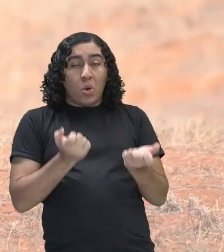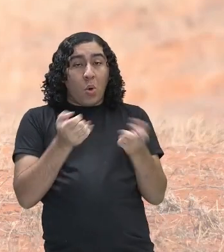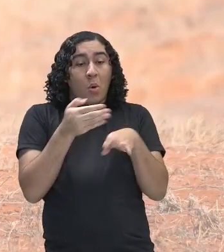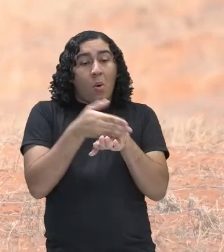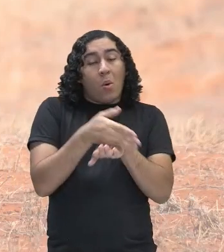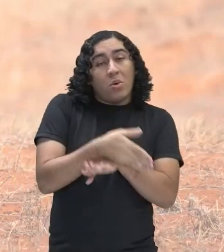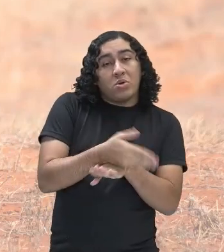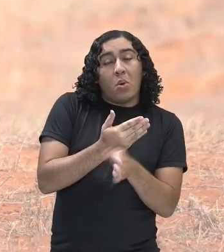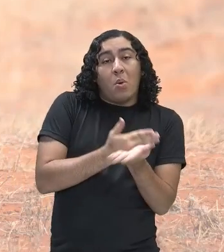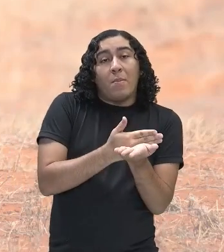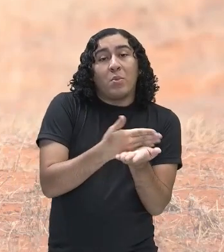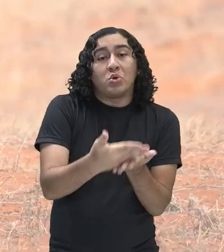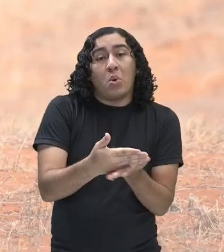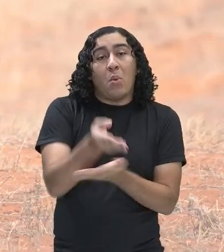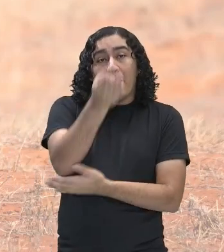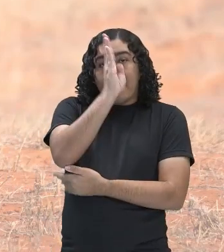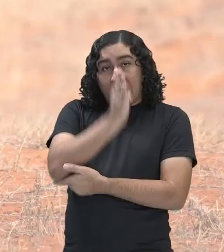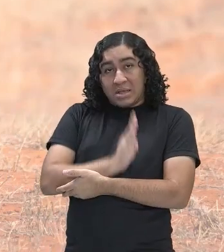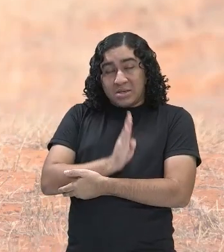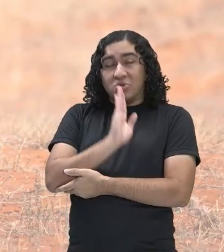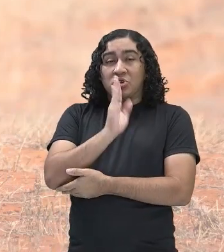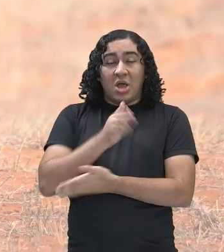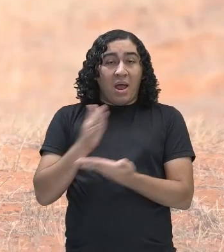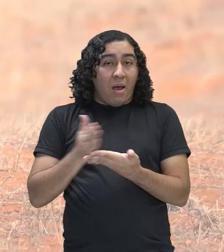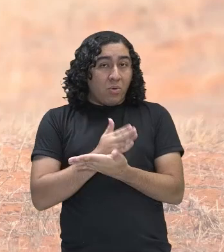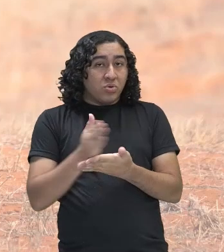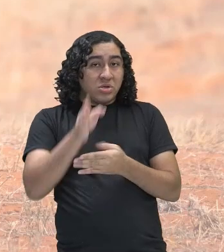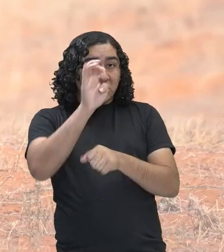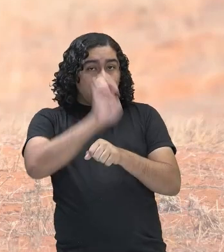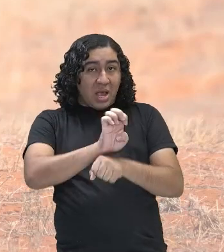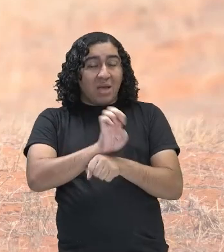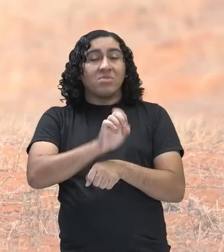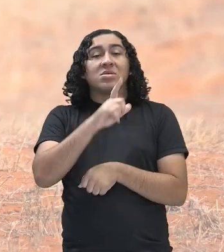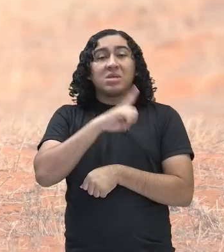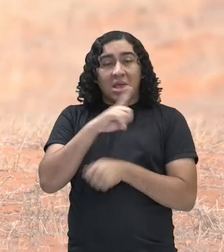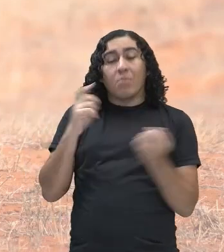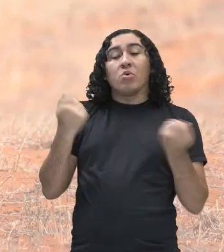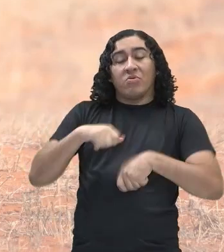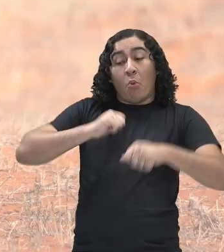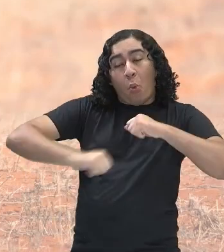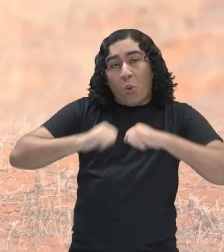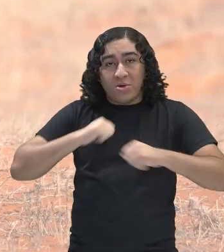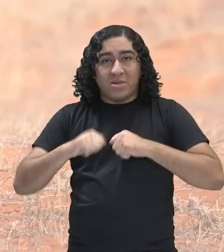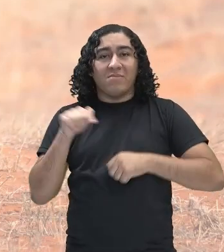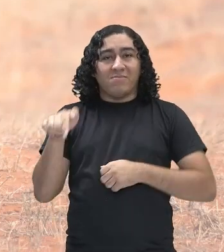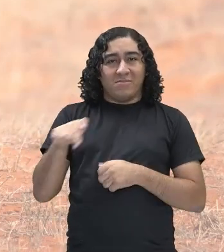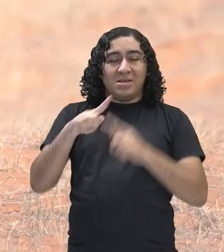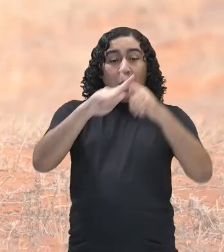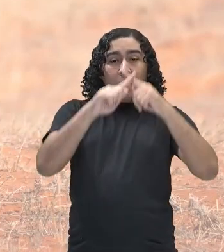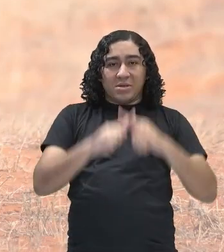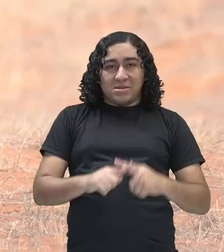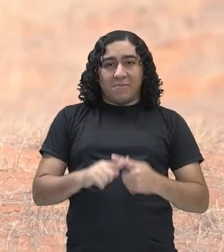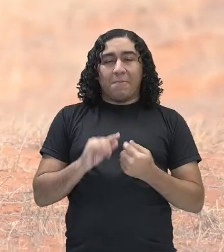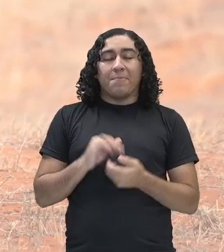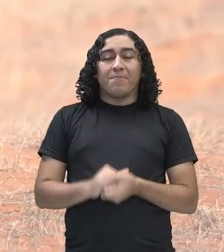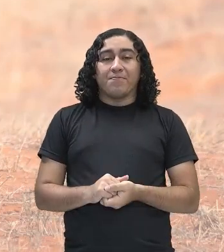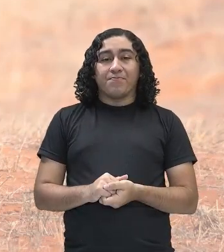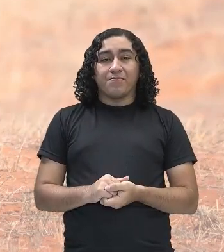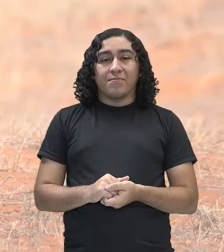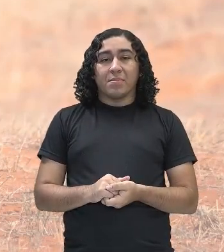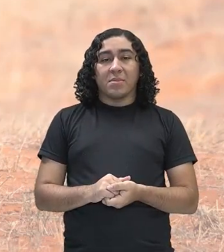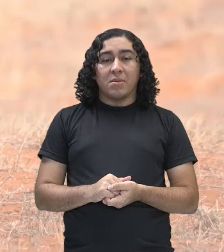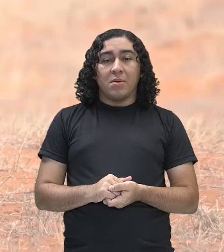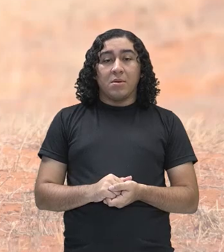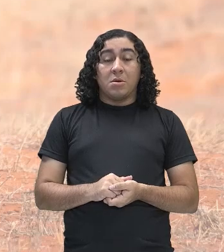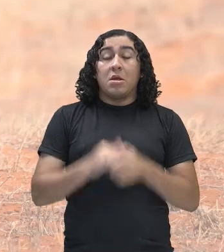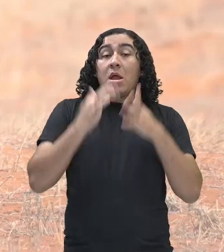no nosso território brasileiro, né, em alguns estados também tem corrida de avestruz. Então, chamo a atenção